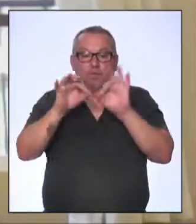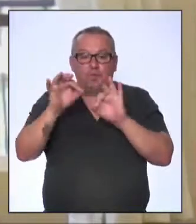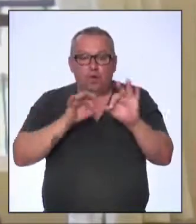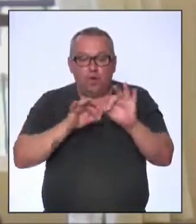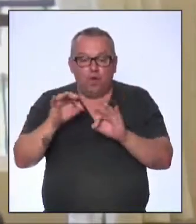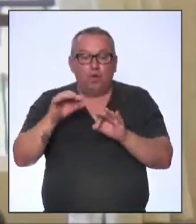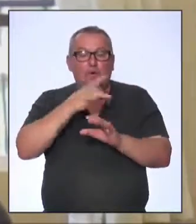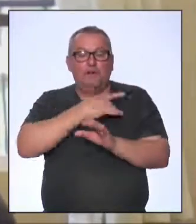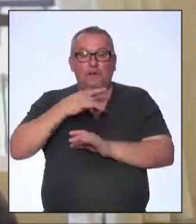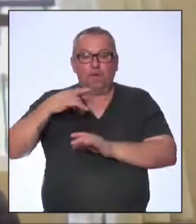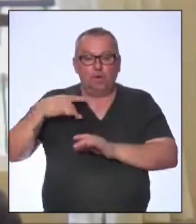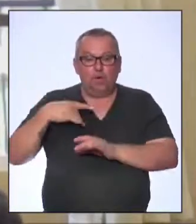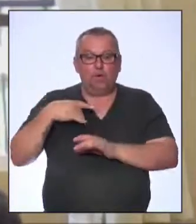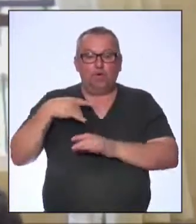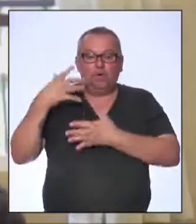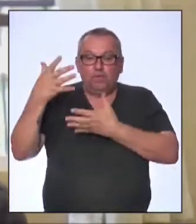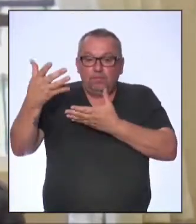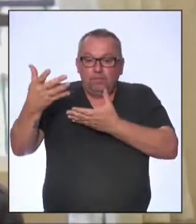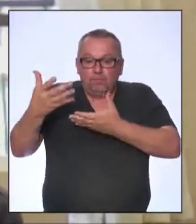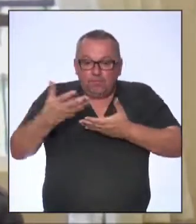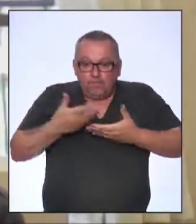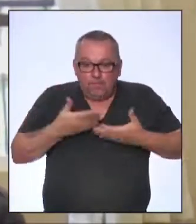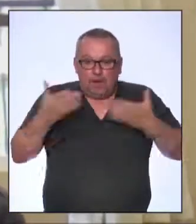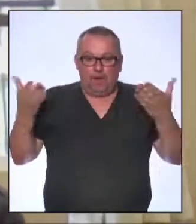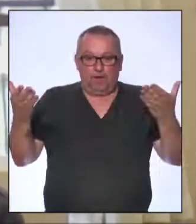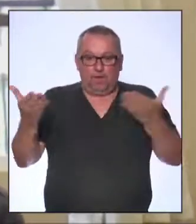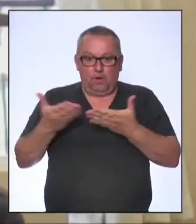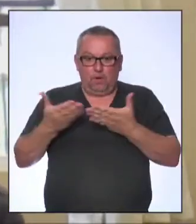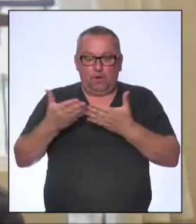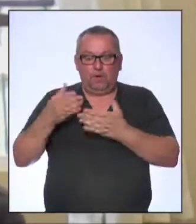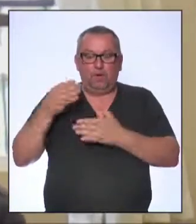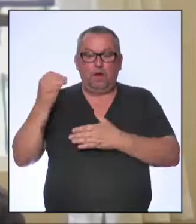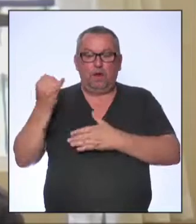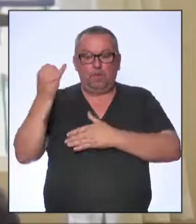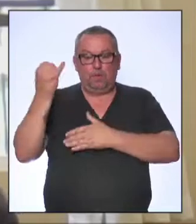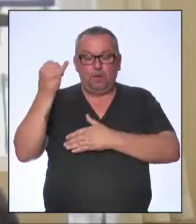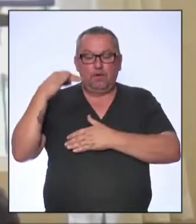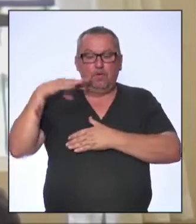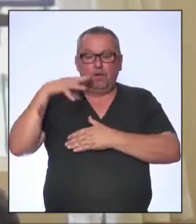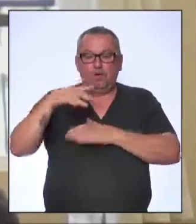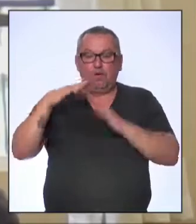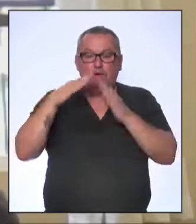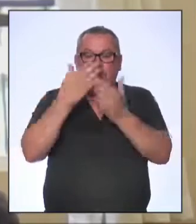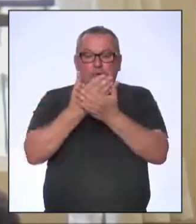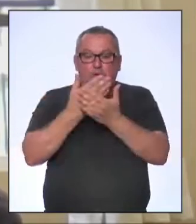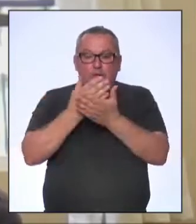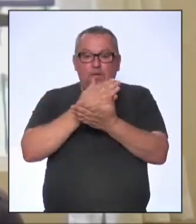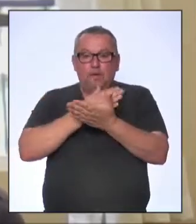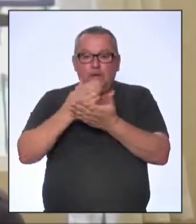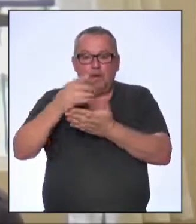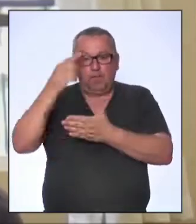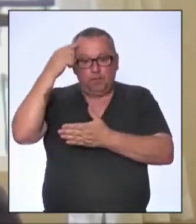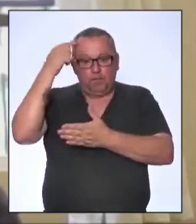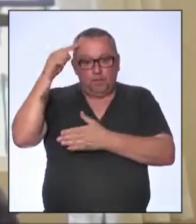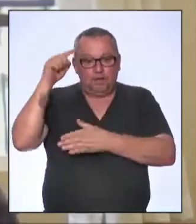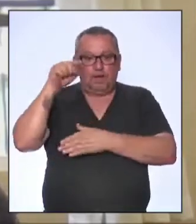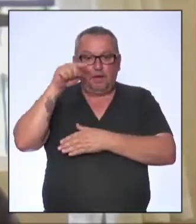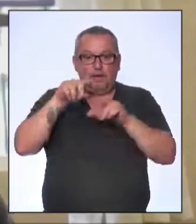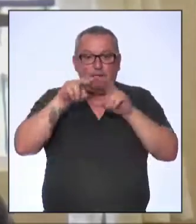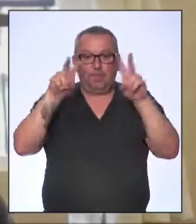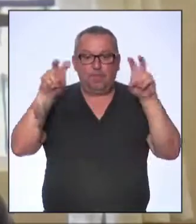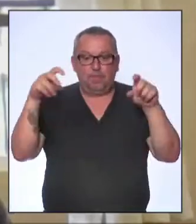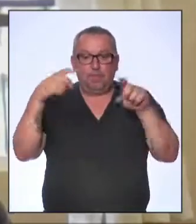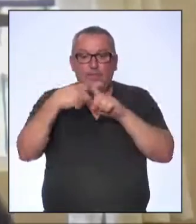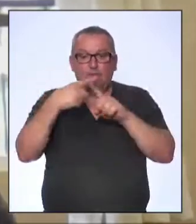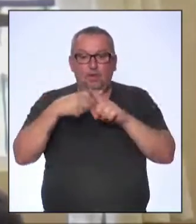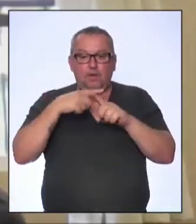feito agora, são pontos primordiais para todas as escolas começarem a pensar nesses tópicos. Porque agora o retorno